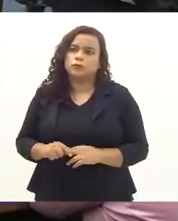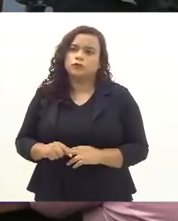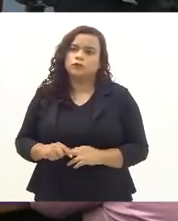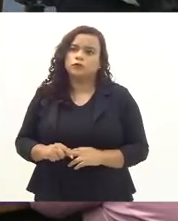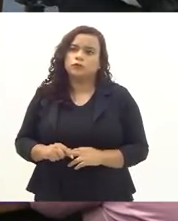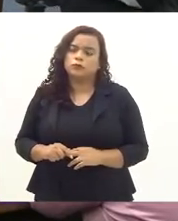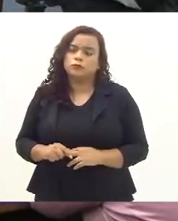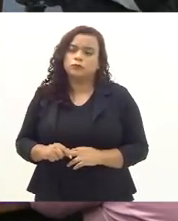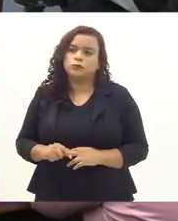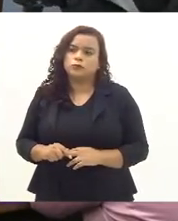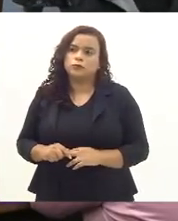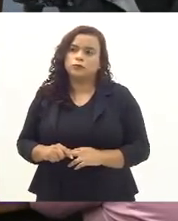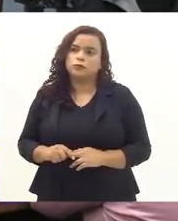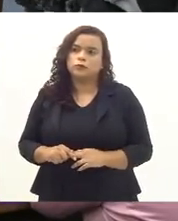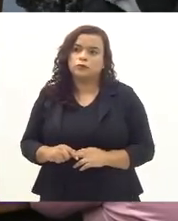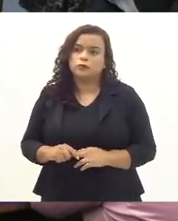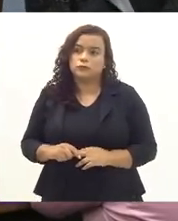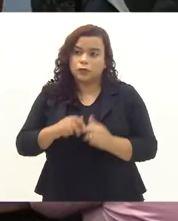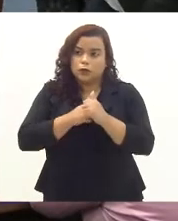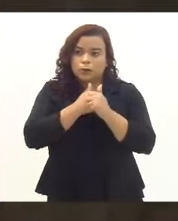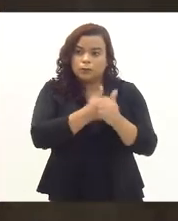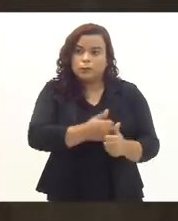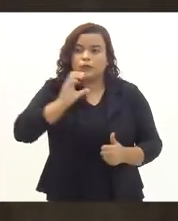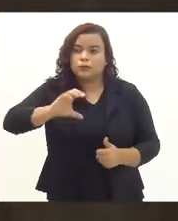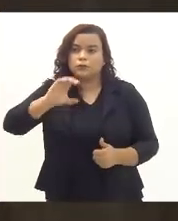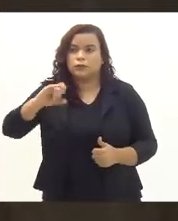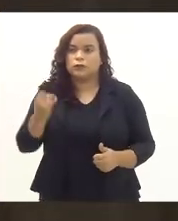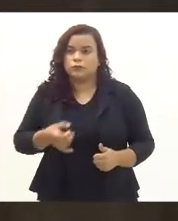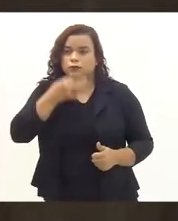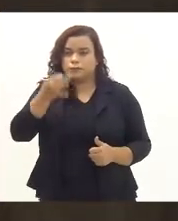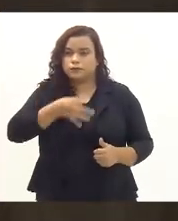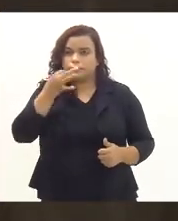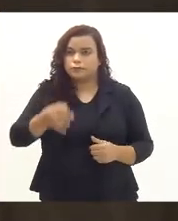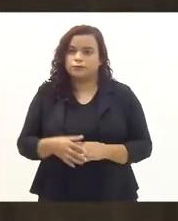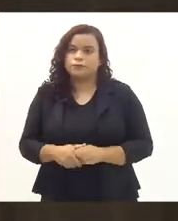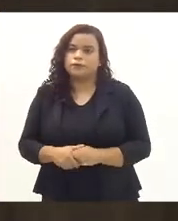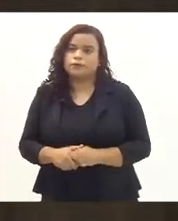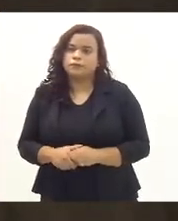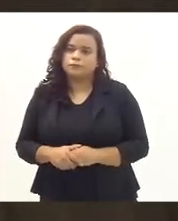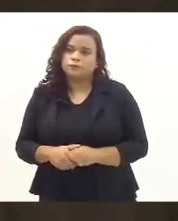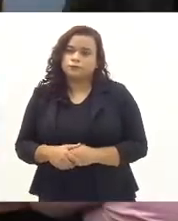bom então velho acompanha o parecer da ccj presidente